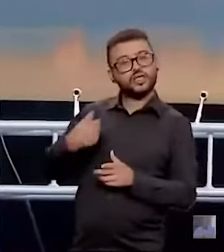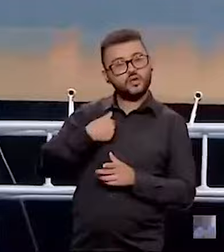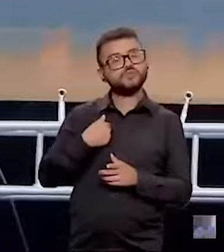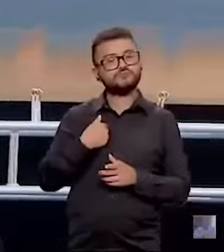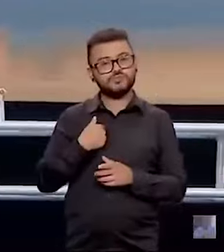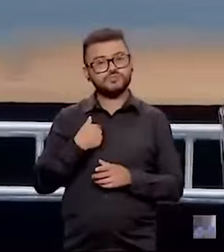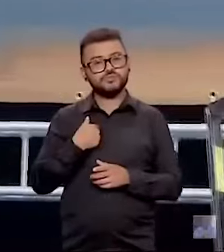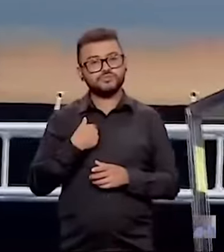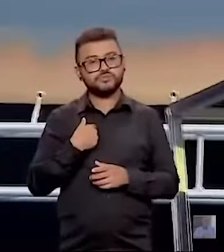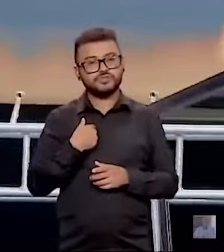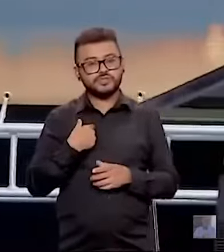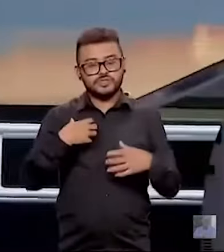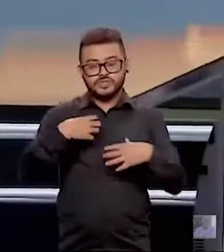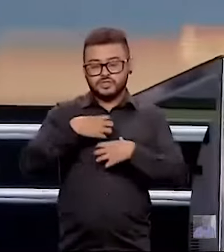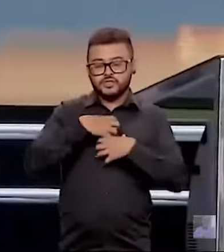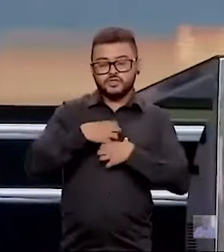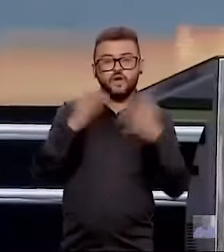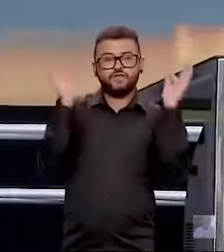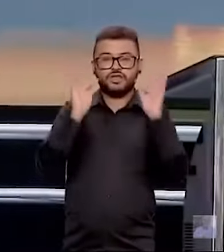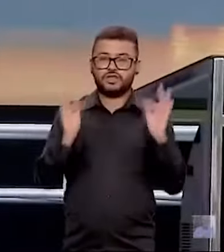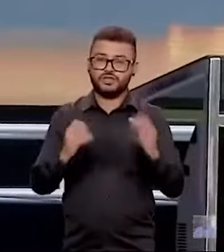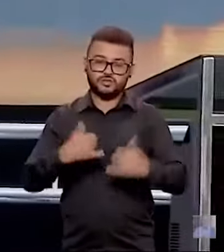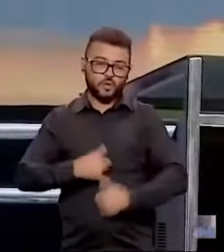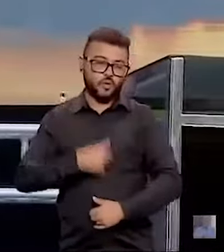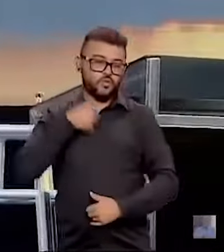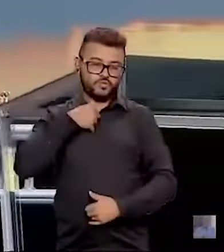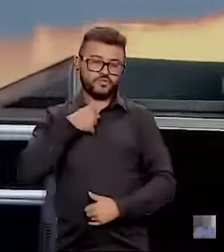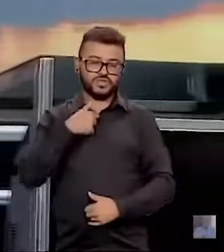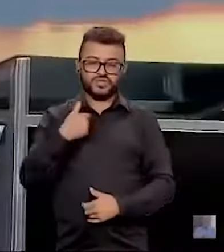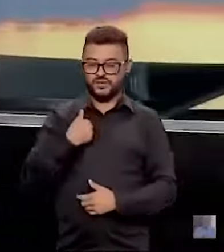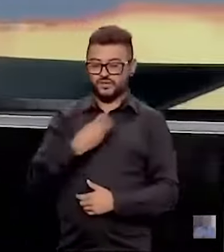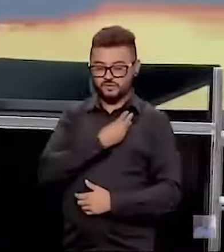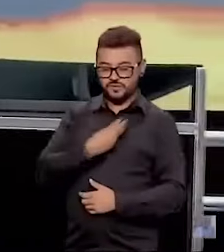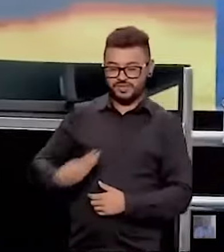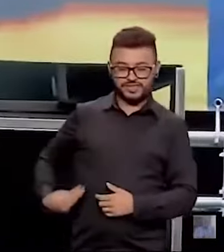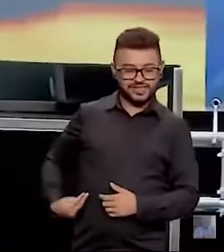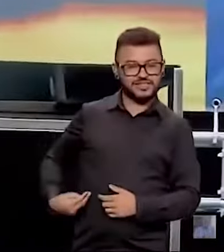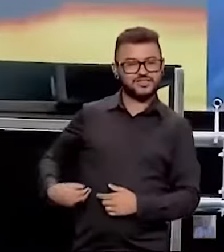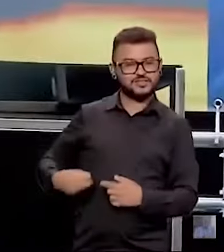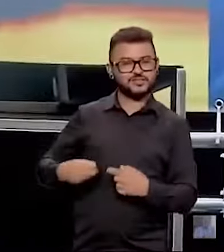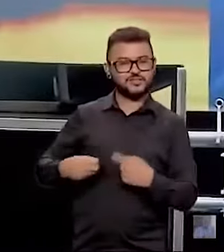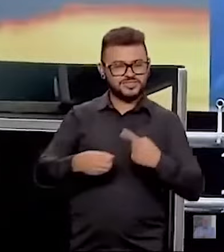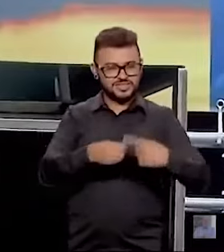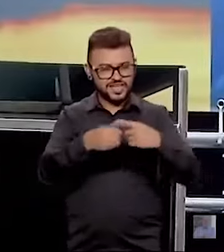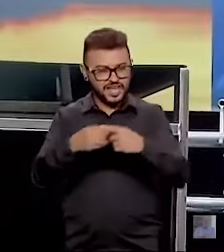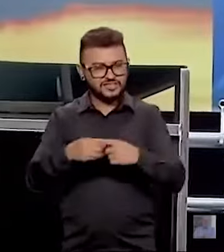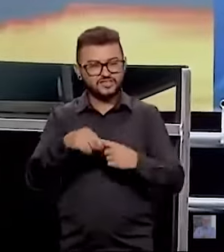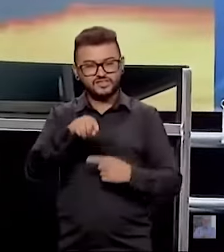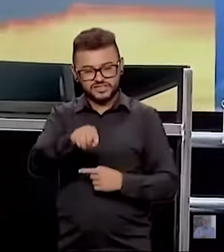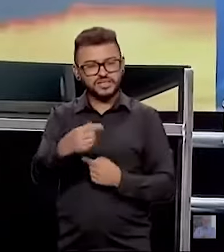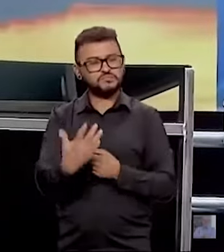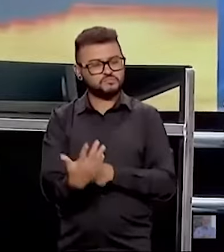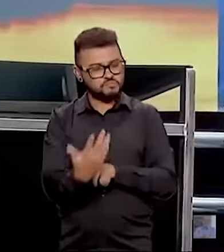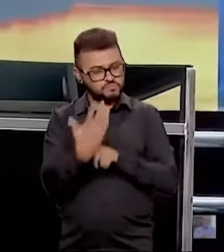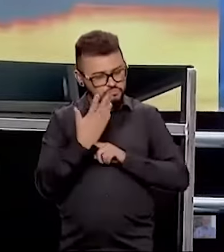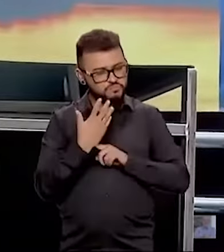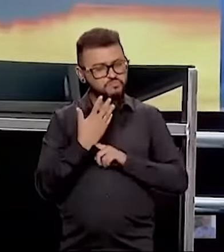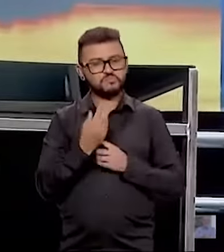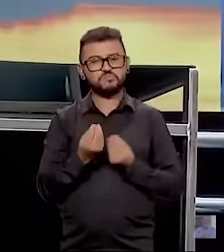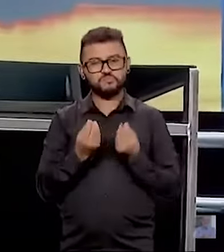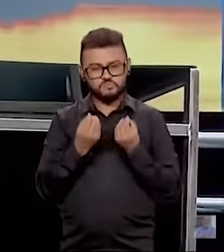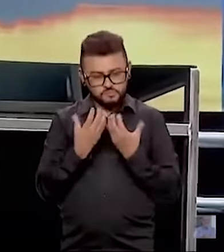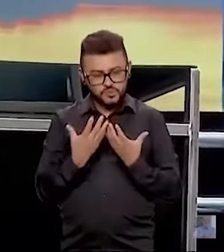Helder, eu estou muito orgulhoso com o ministro da cidade que vocês